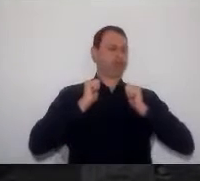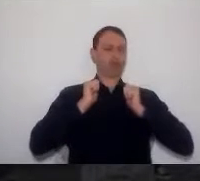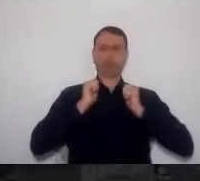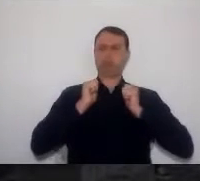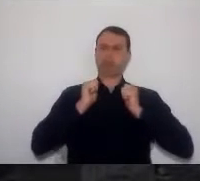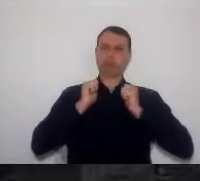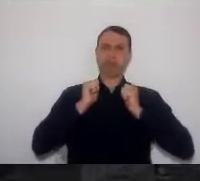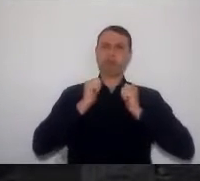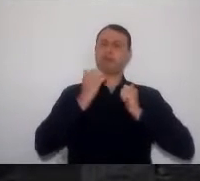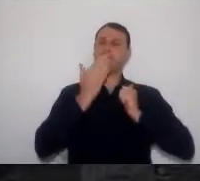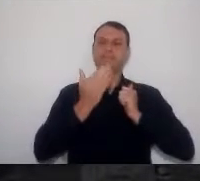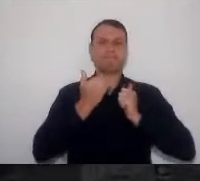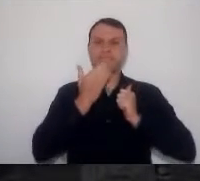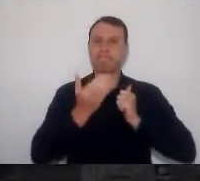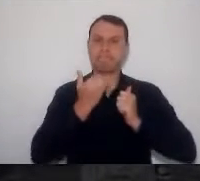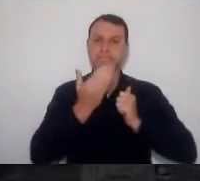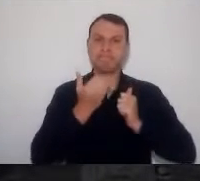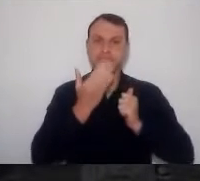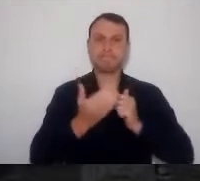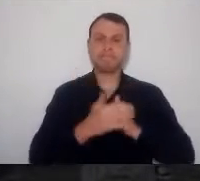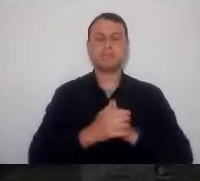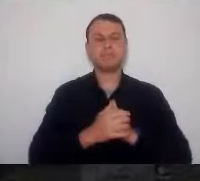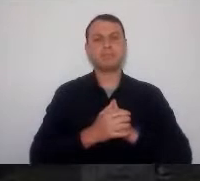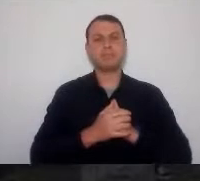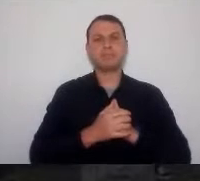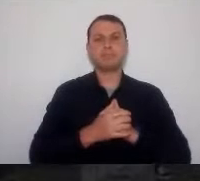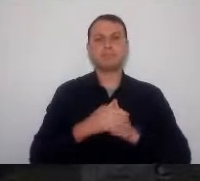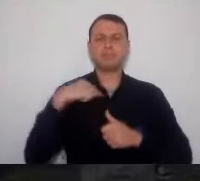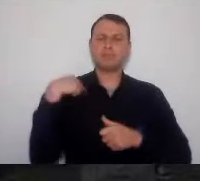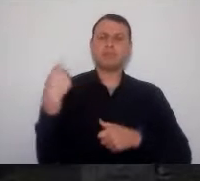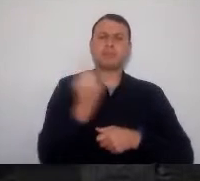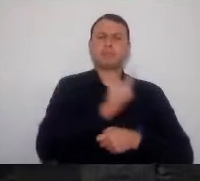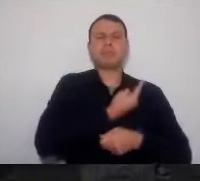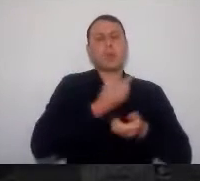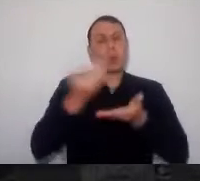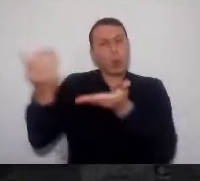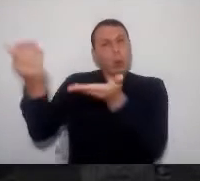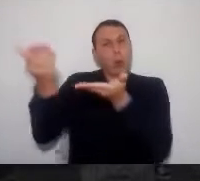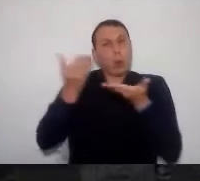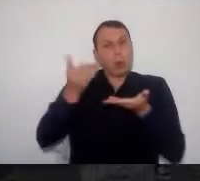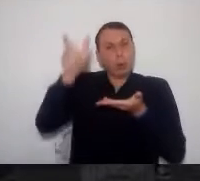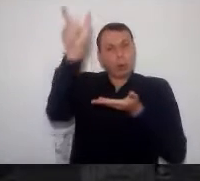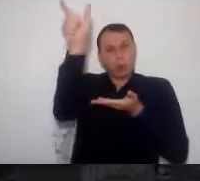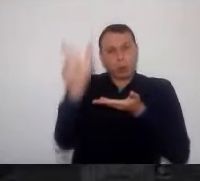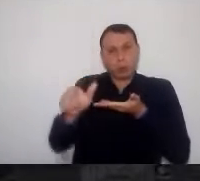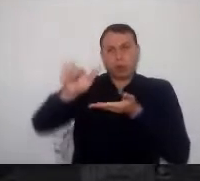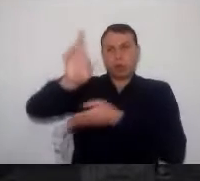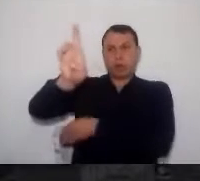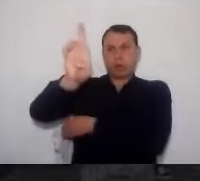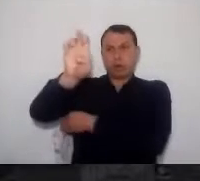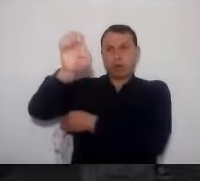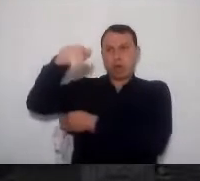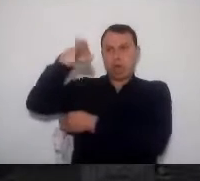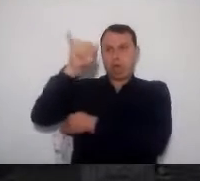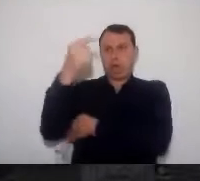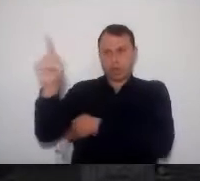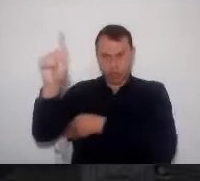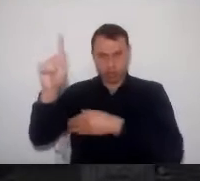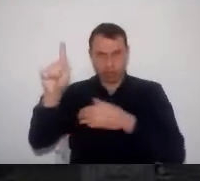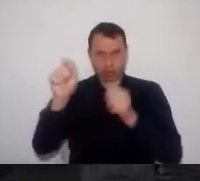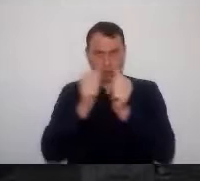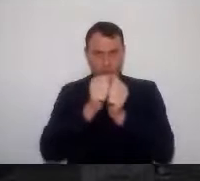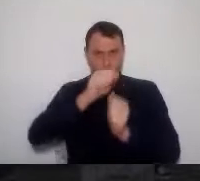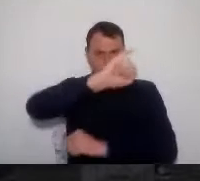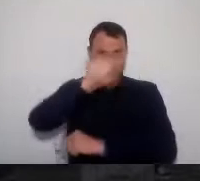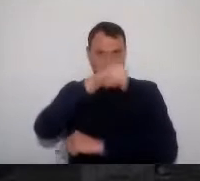tamanho desse caso. E é em cima disso que nós hoje convidamos o companheiro Requião, Miguel Torres e João Guilherme para falar